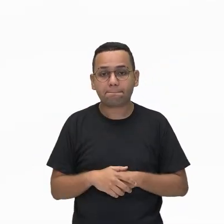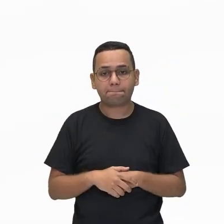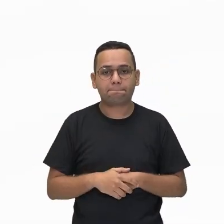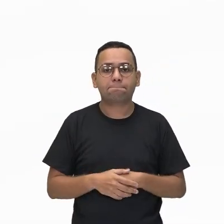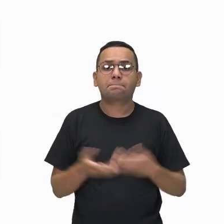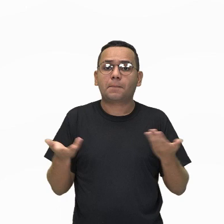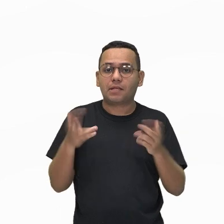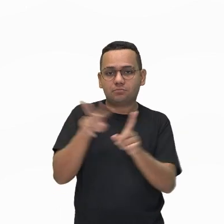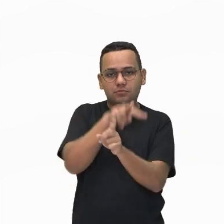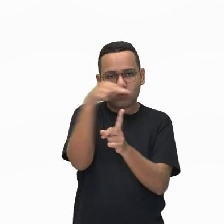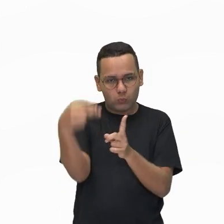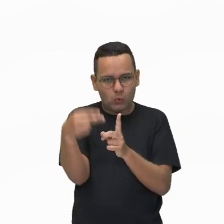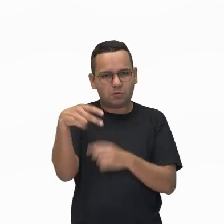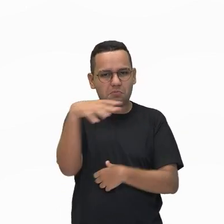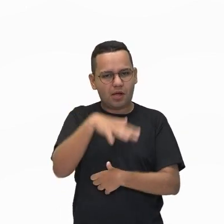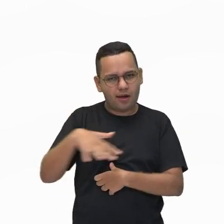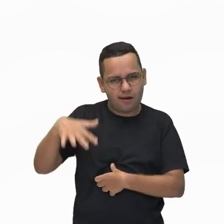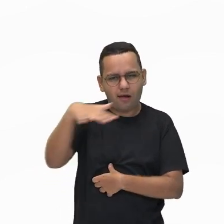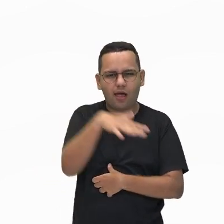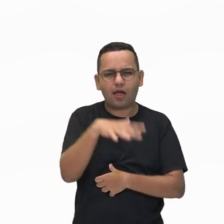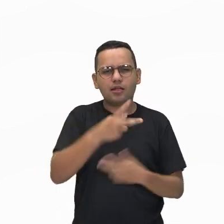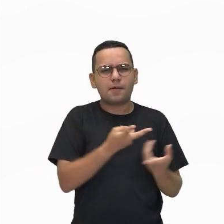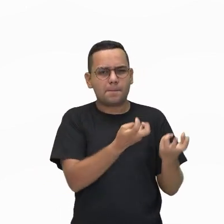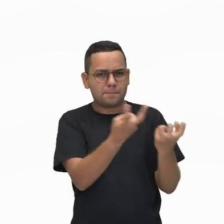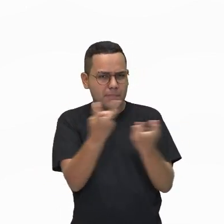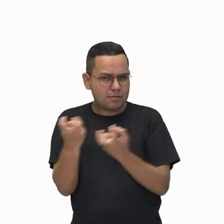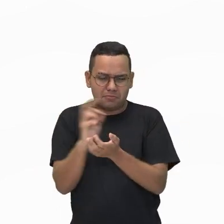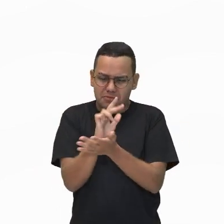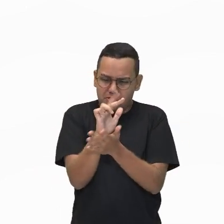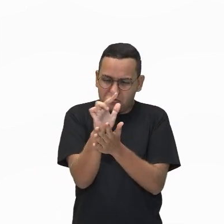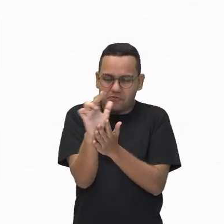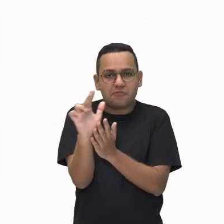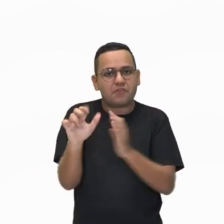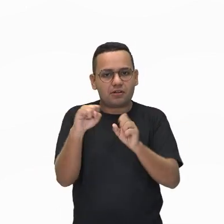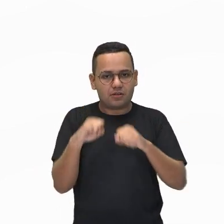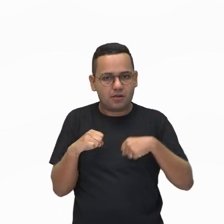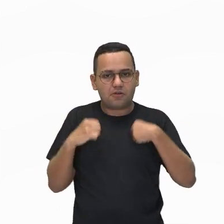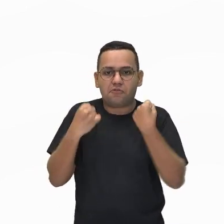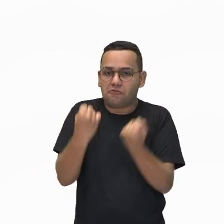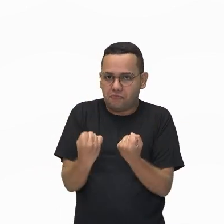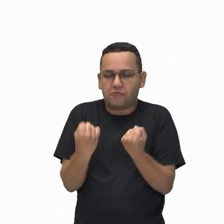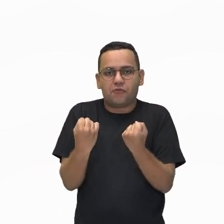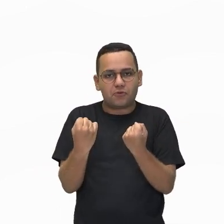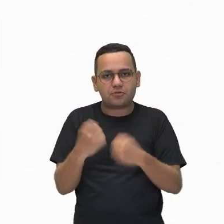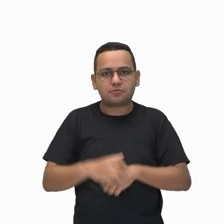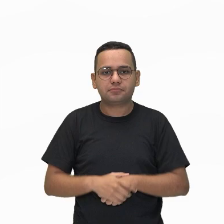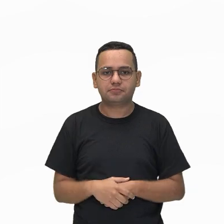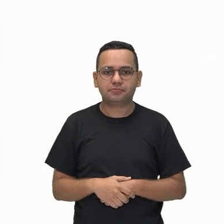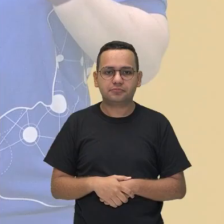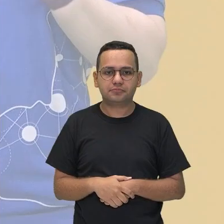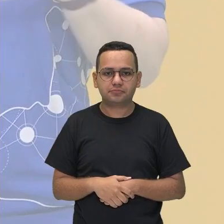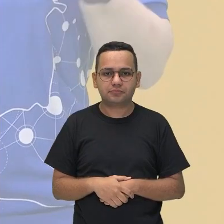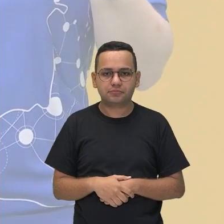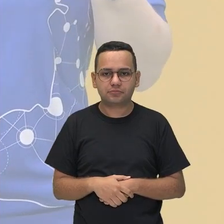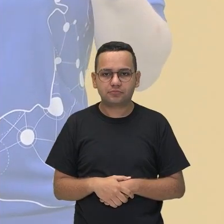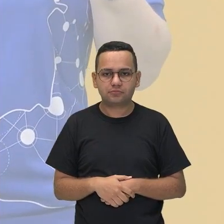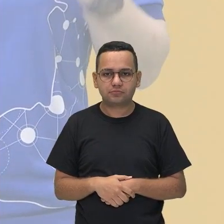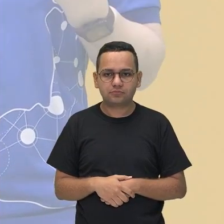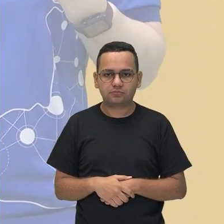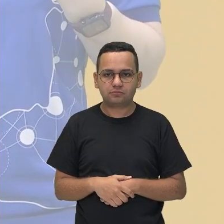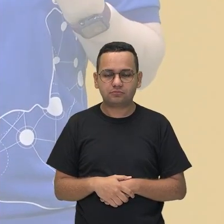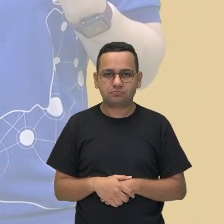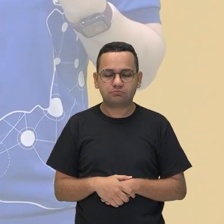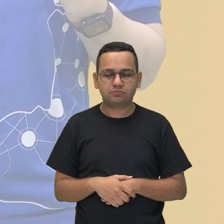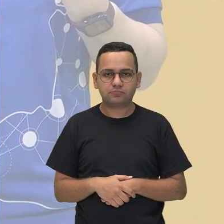de possibilidades de atuação em áreas diversas. Olha só, quando eu olho para